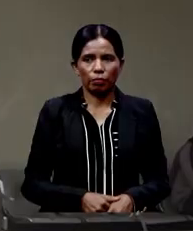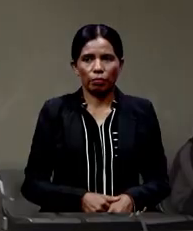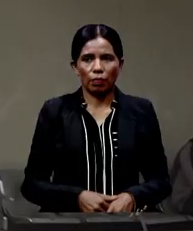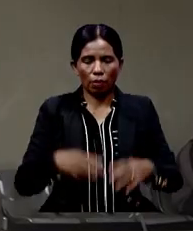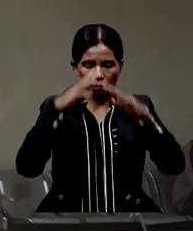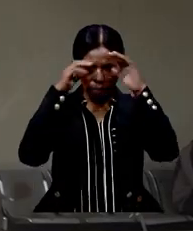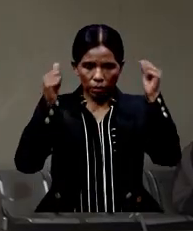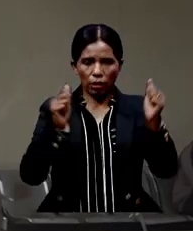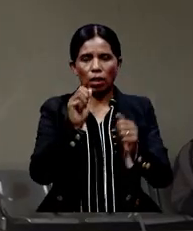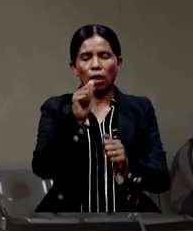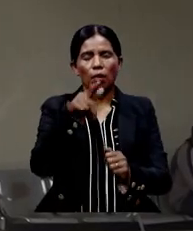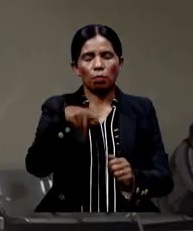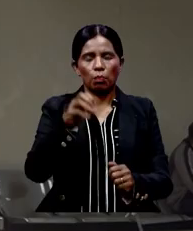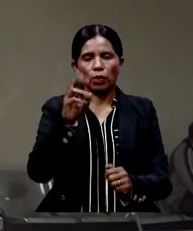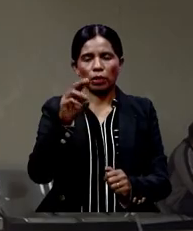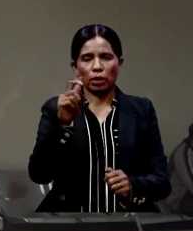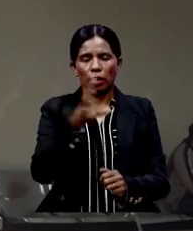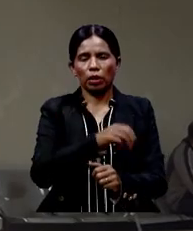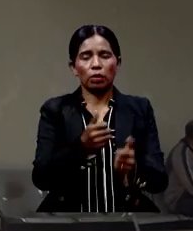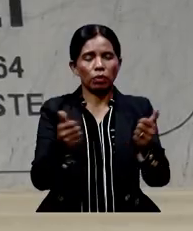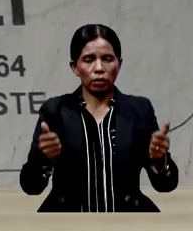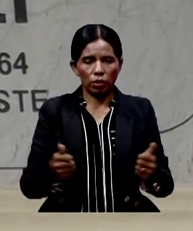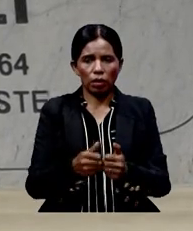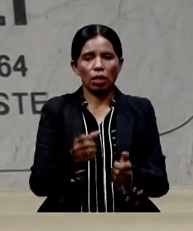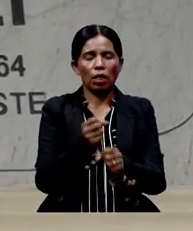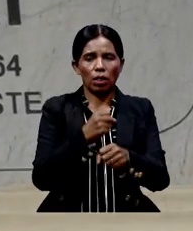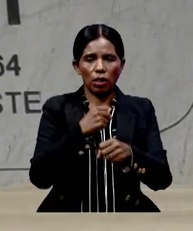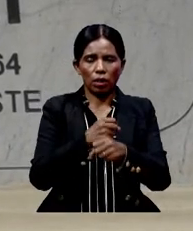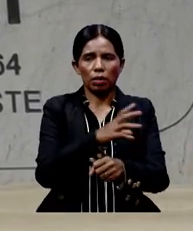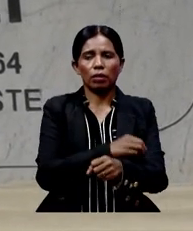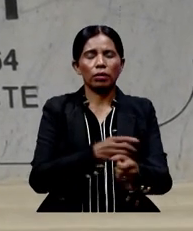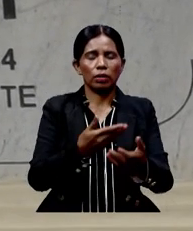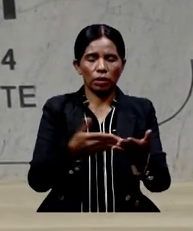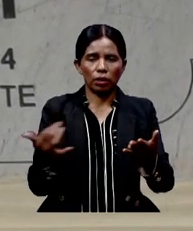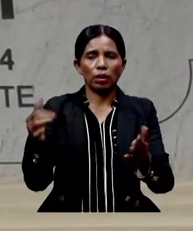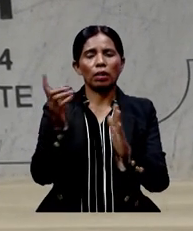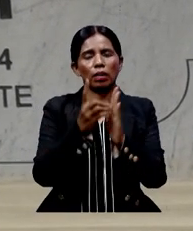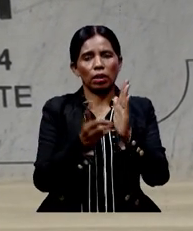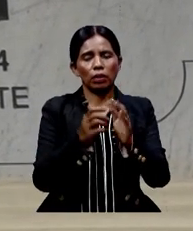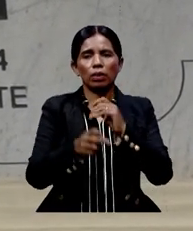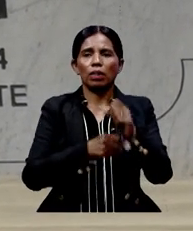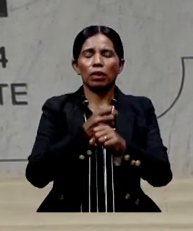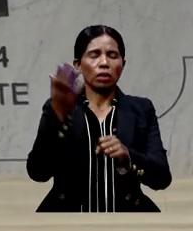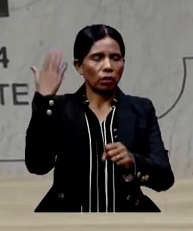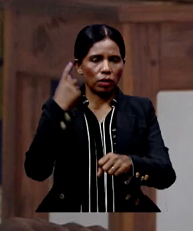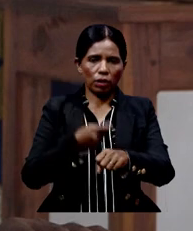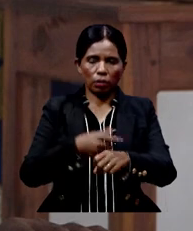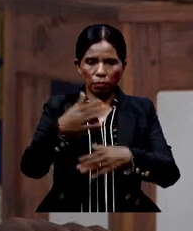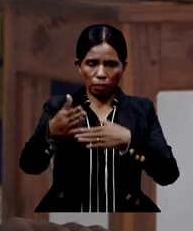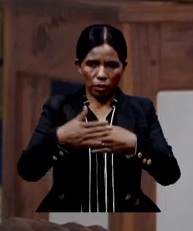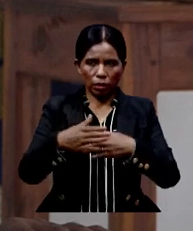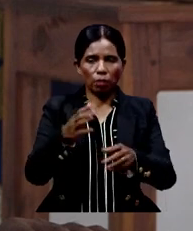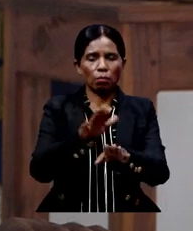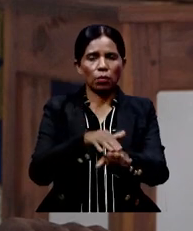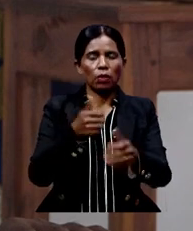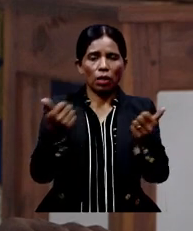Presidente Aportil declara autoridade portuária Timor-Leste finaliza ona harmonização dados e atinan kotuk no ia tempo badak se bolo